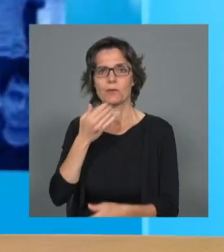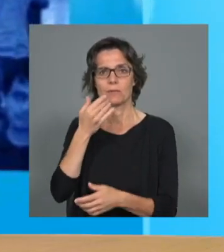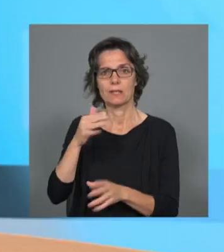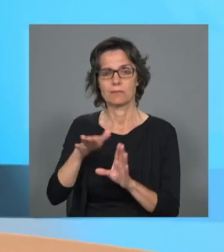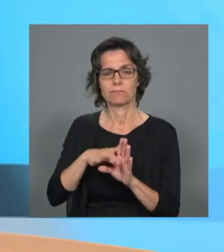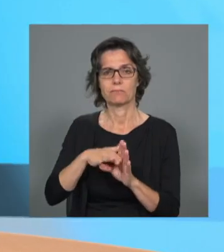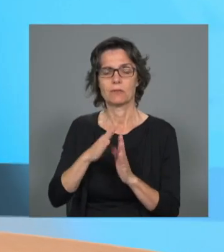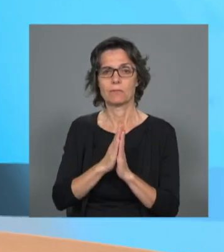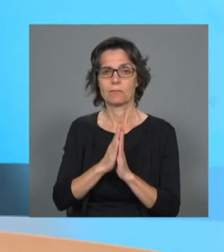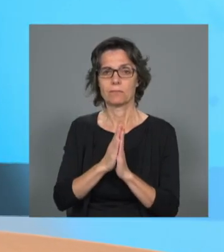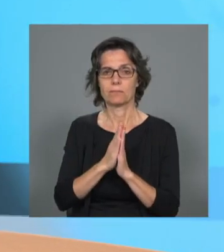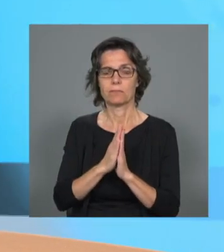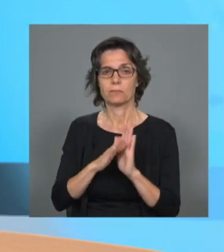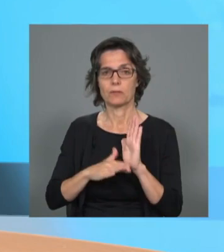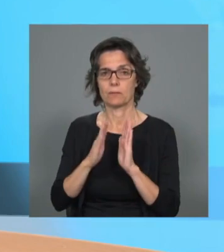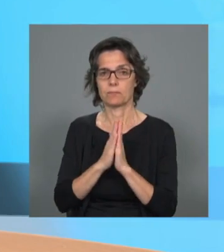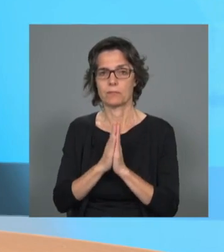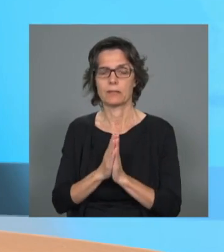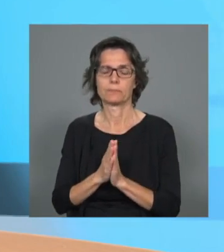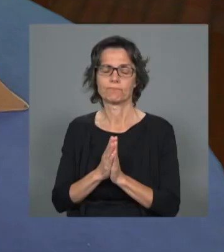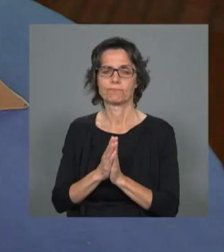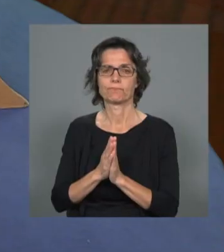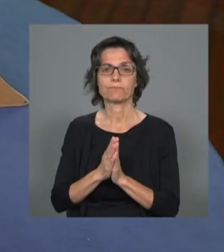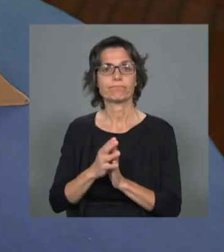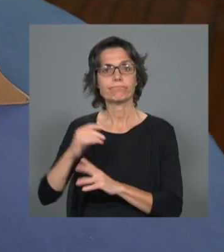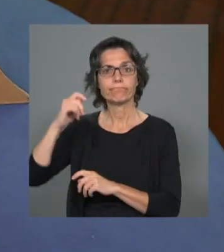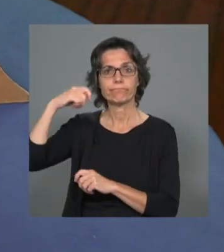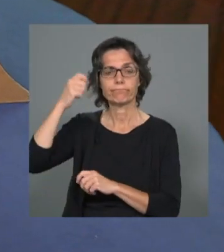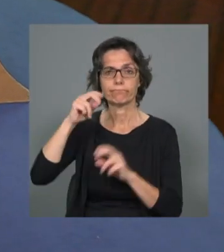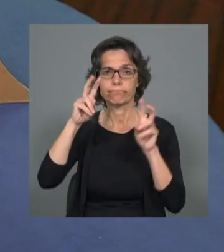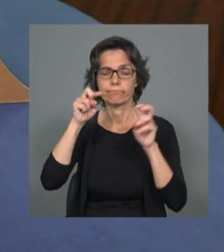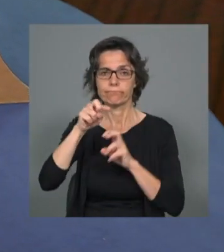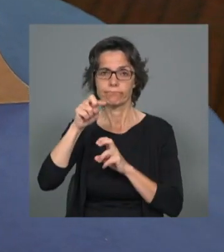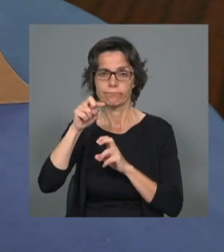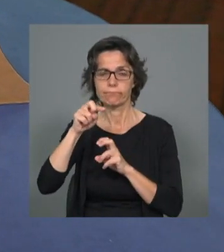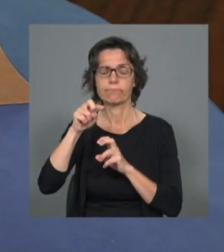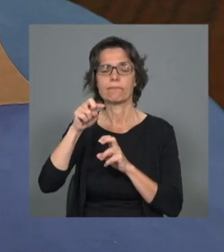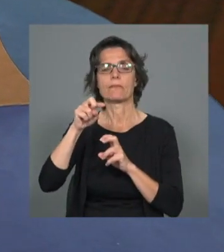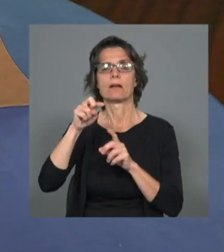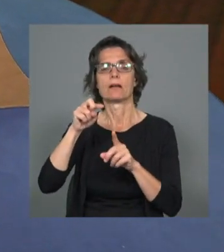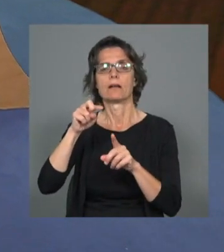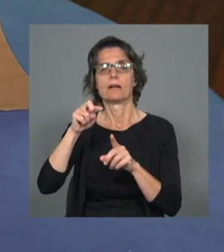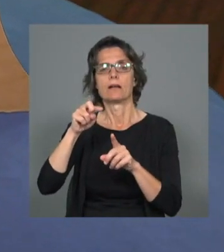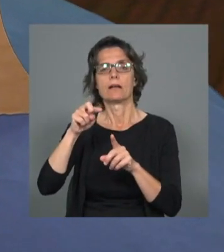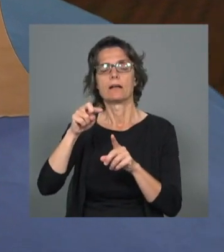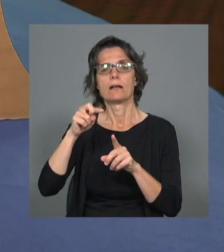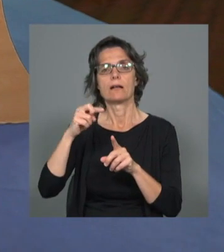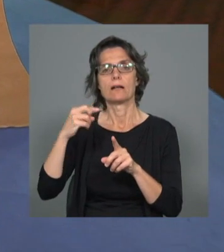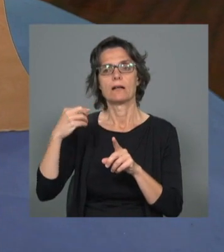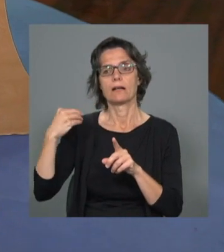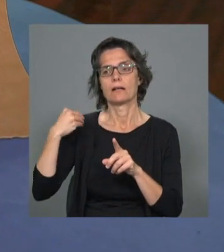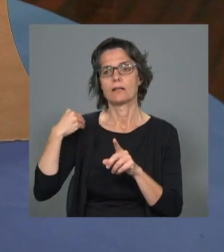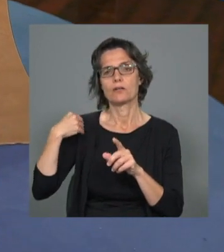Eclésia. Leva-nos mais longe, é o tema, o título deste filme que vai